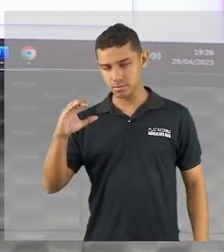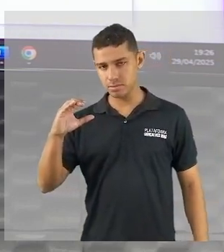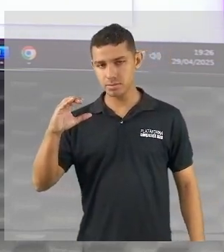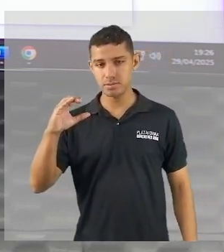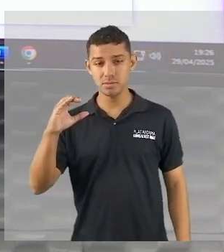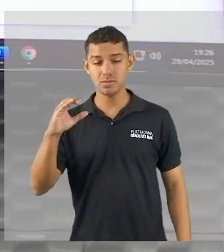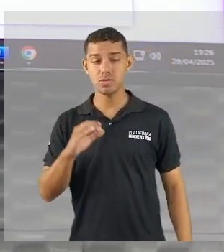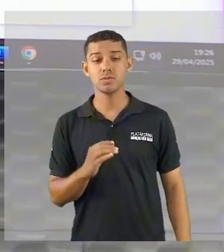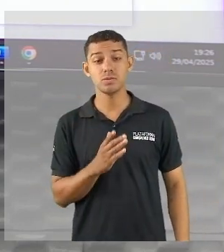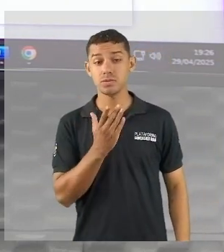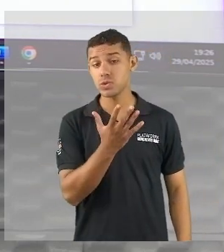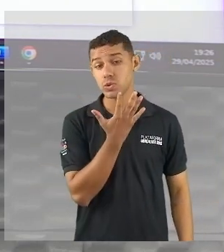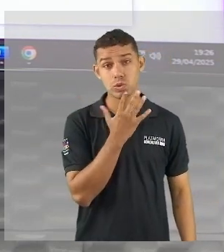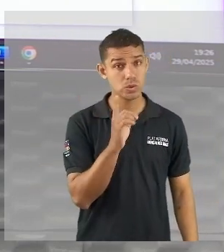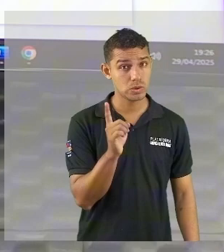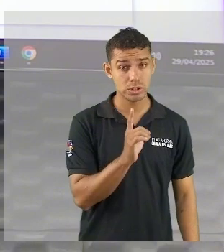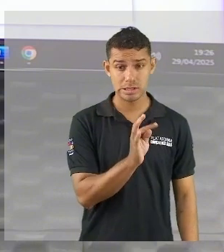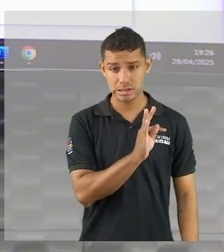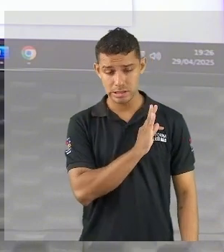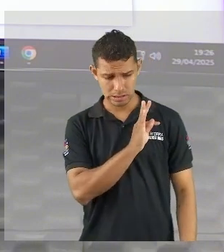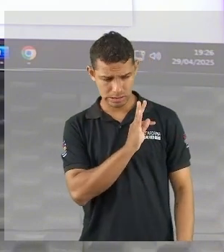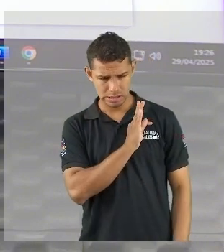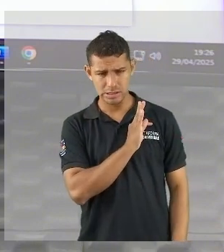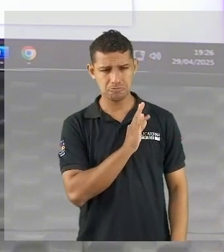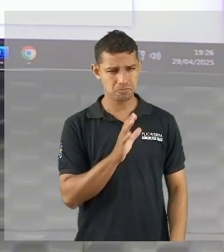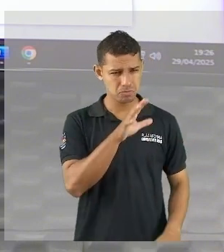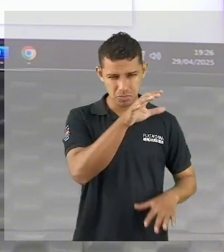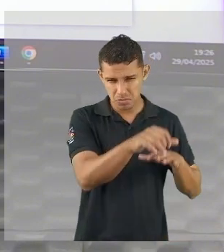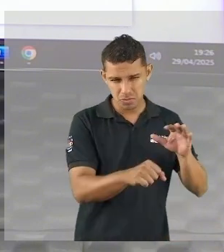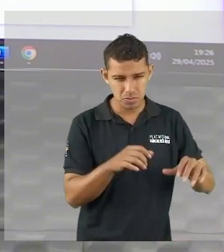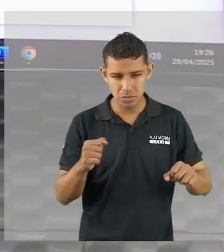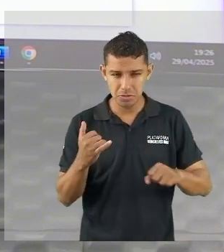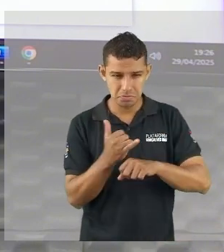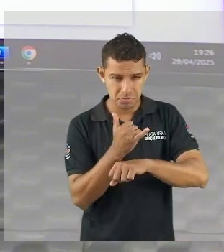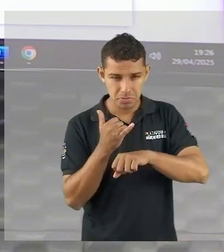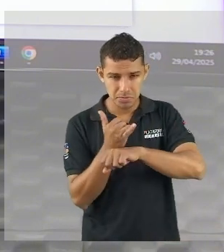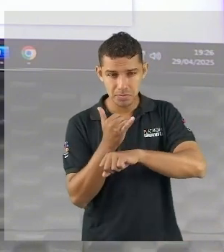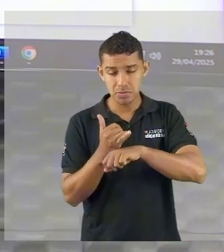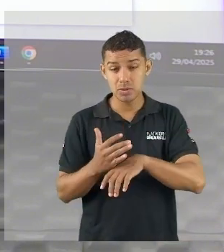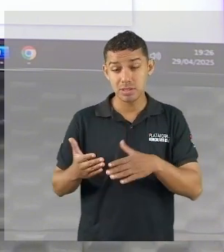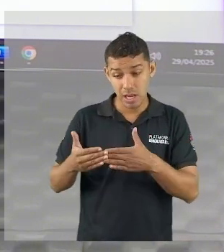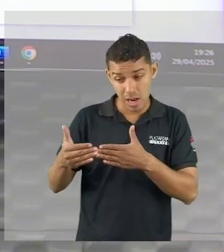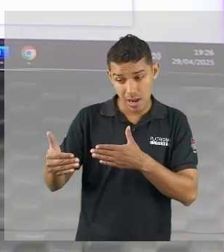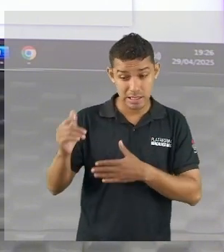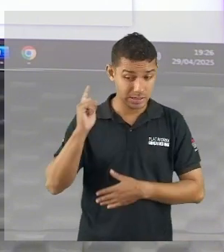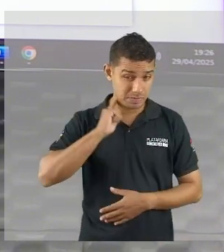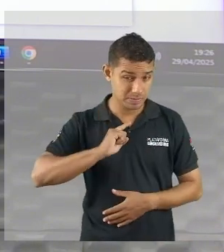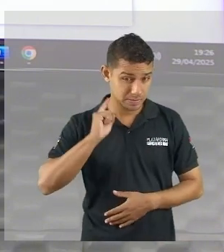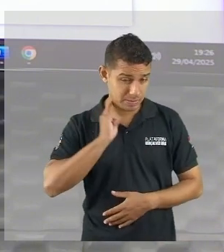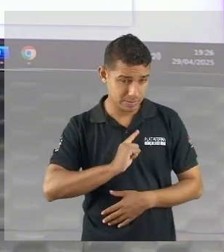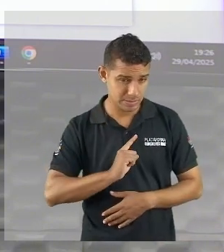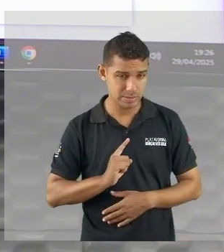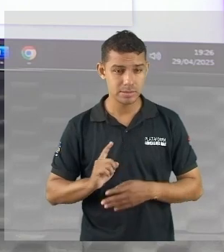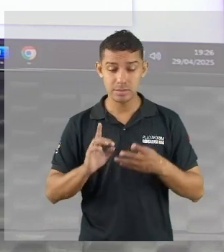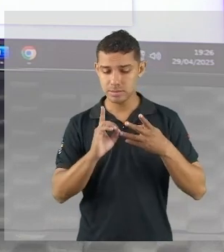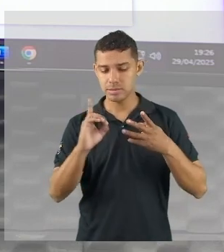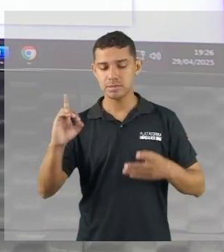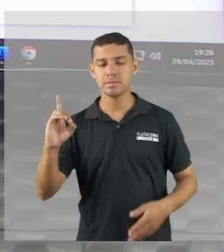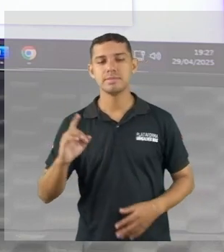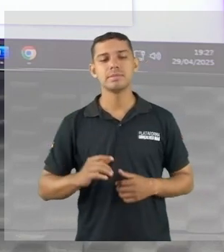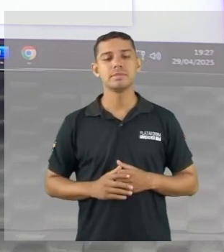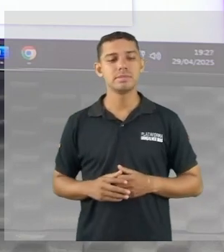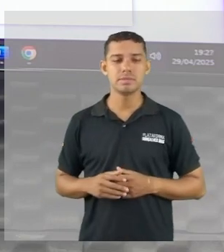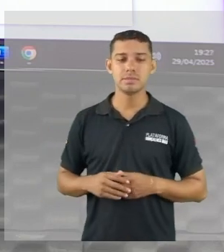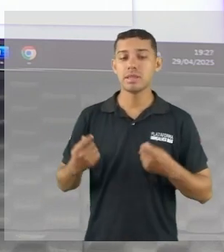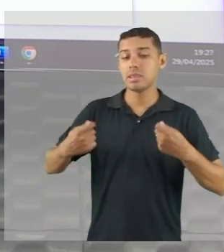A letra C, o desconhecimento de técnicas para a extração de metais a partir de minérios. A letra D,